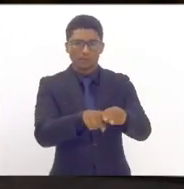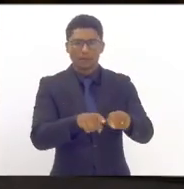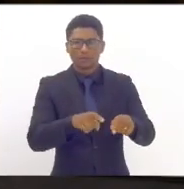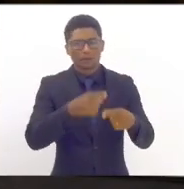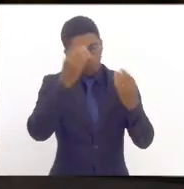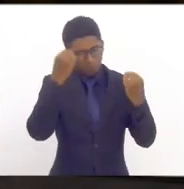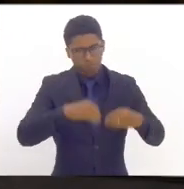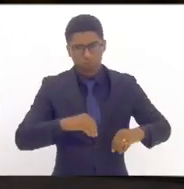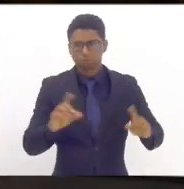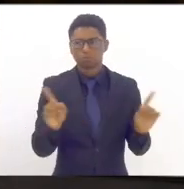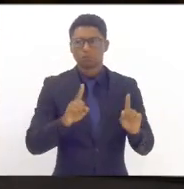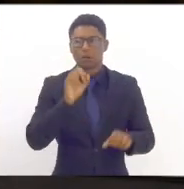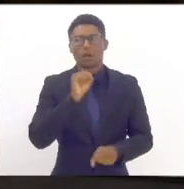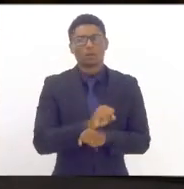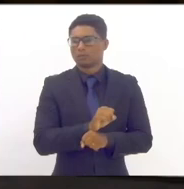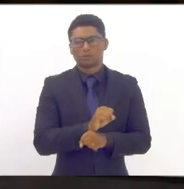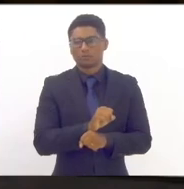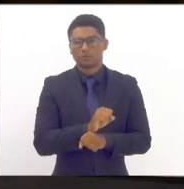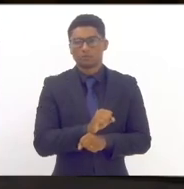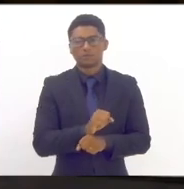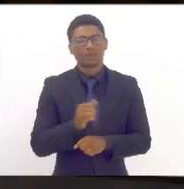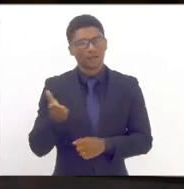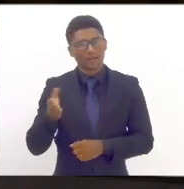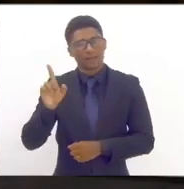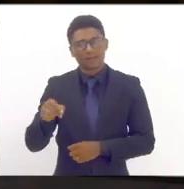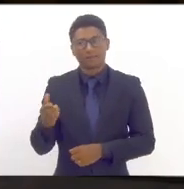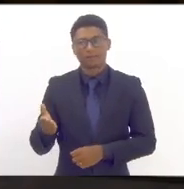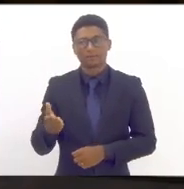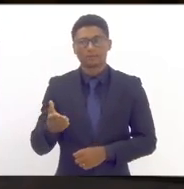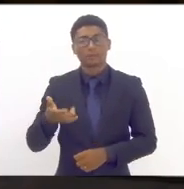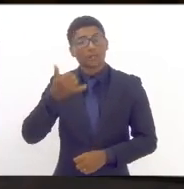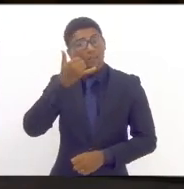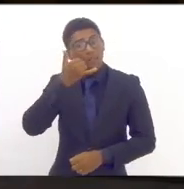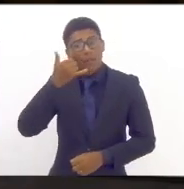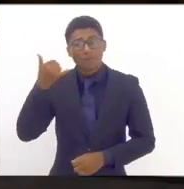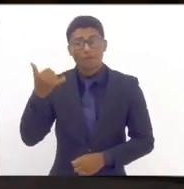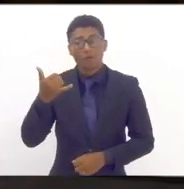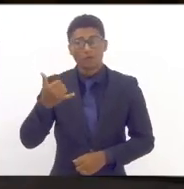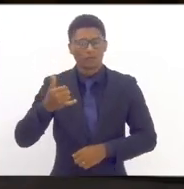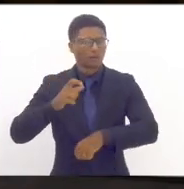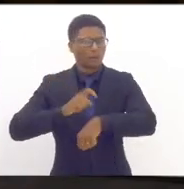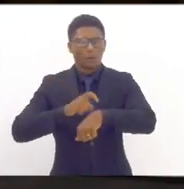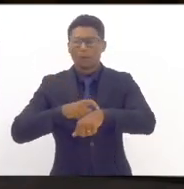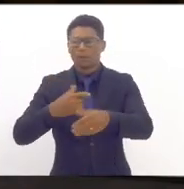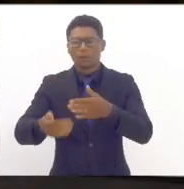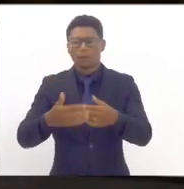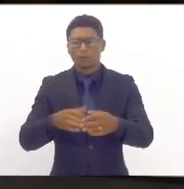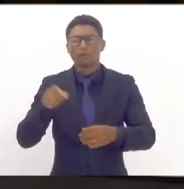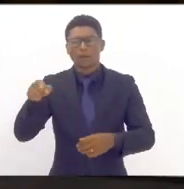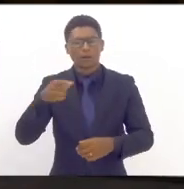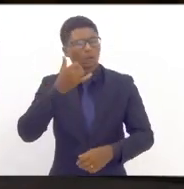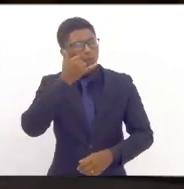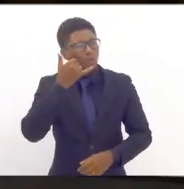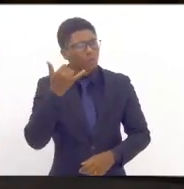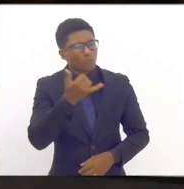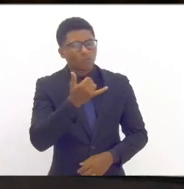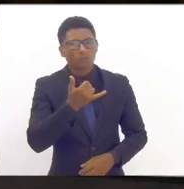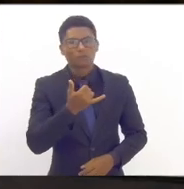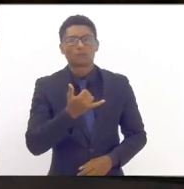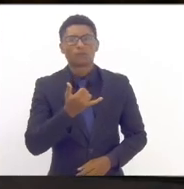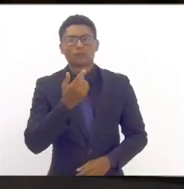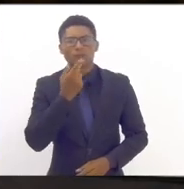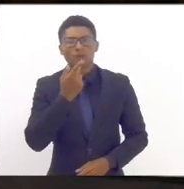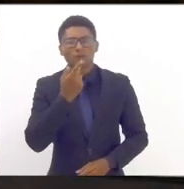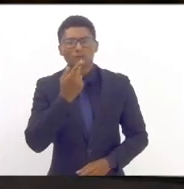Pedro também é assim, como todos vocês sabem. O telefone pode tocar a hora que for. Ele vai atender, sem voz de sono,